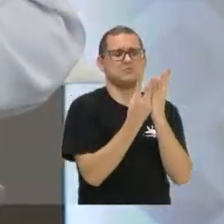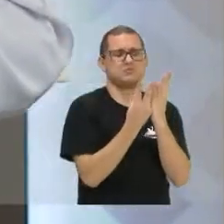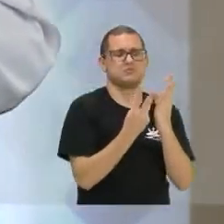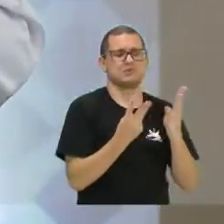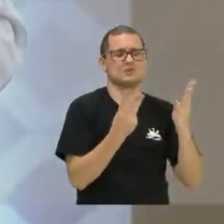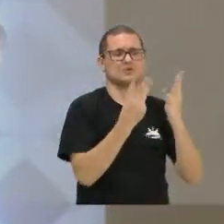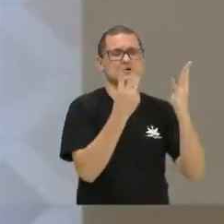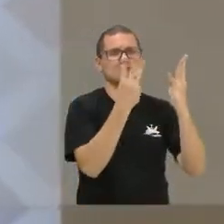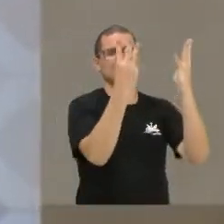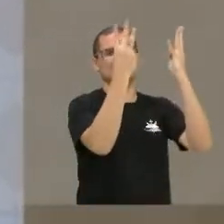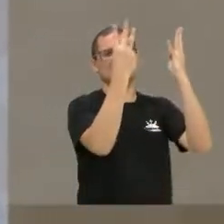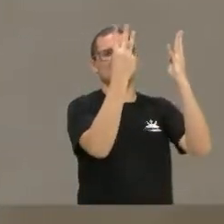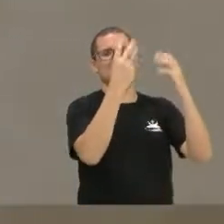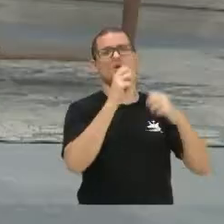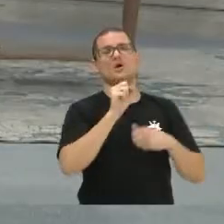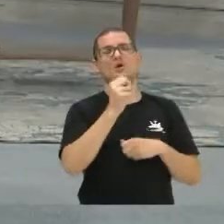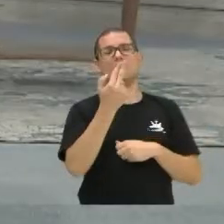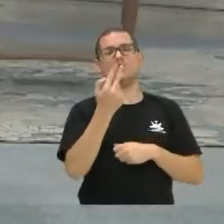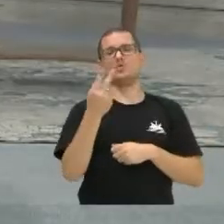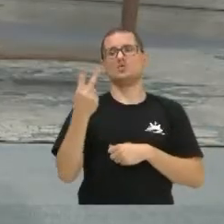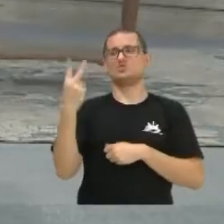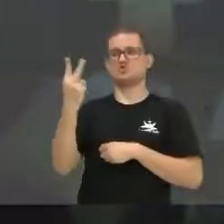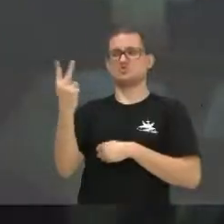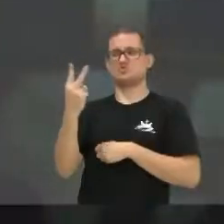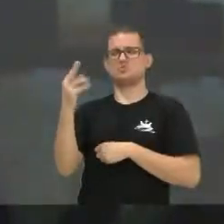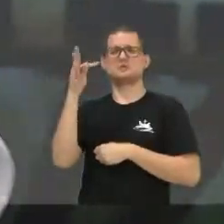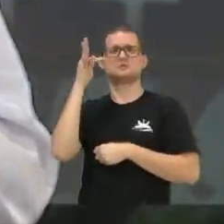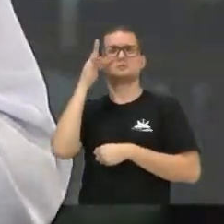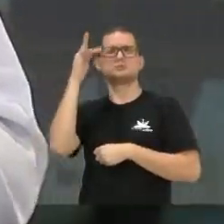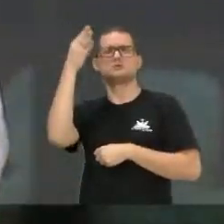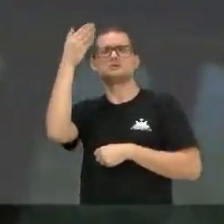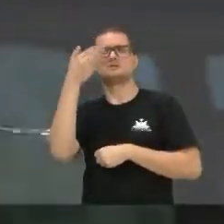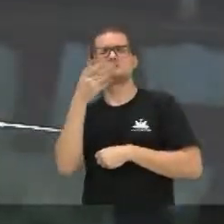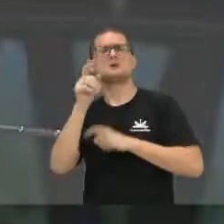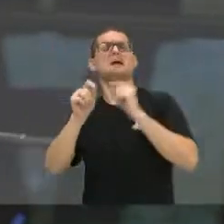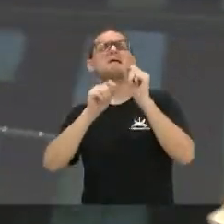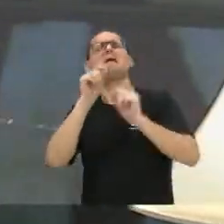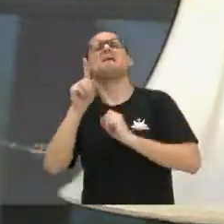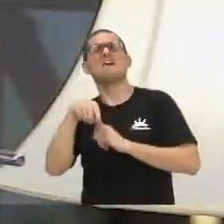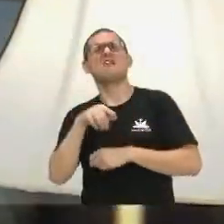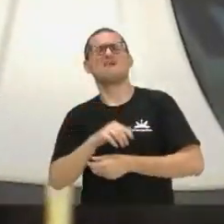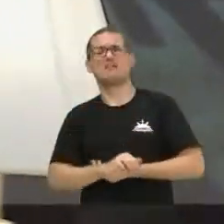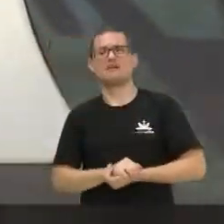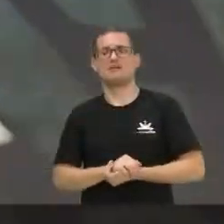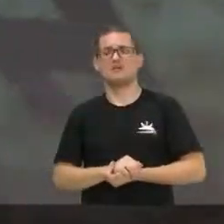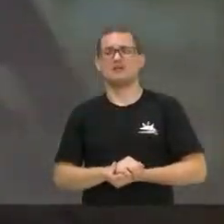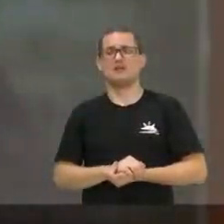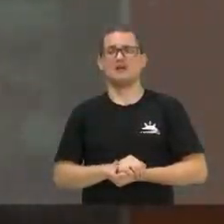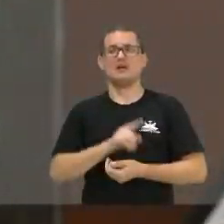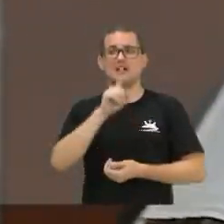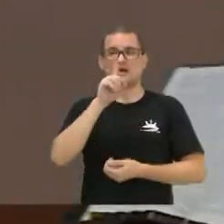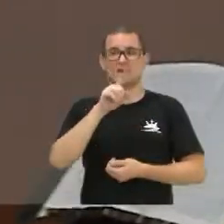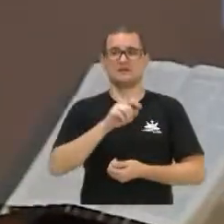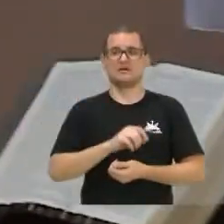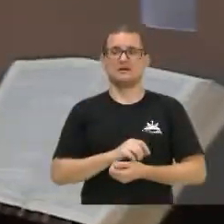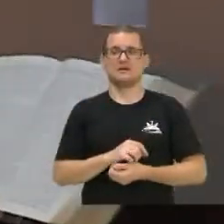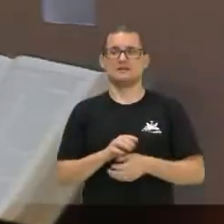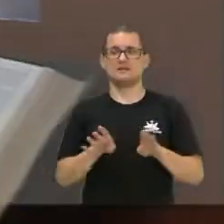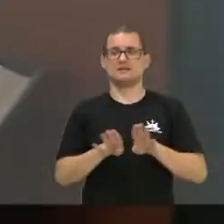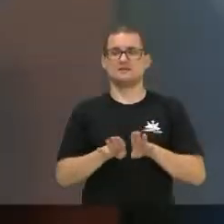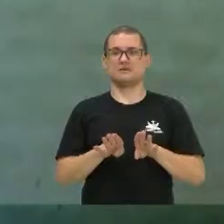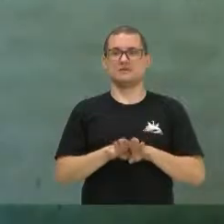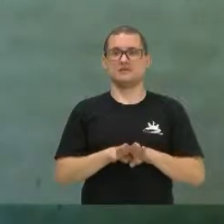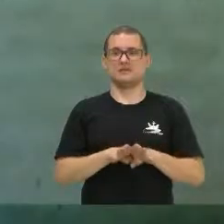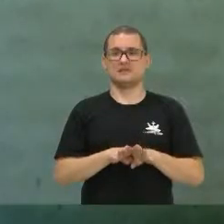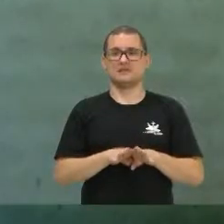ou duas testemunhas como são as duas oliveiras são os crio doações